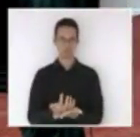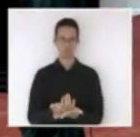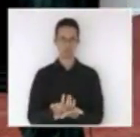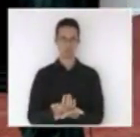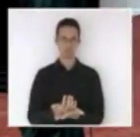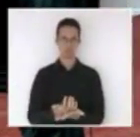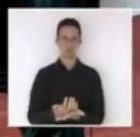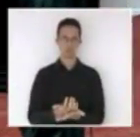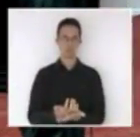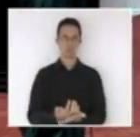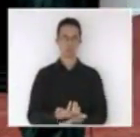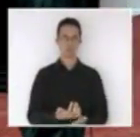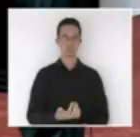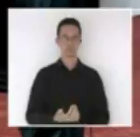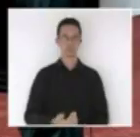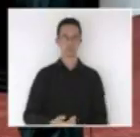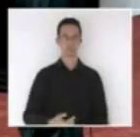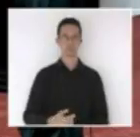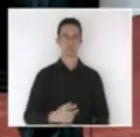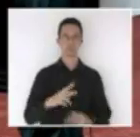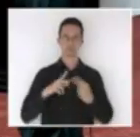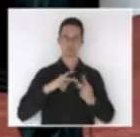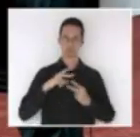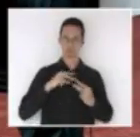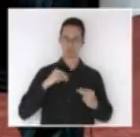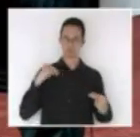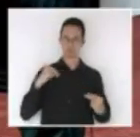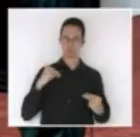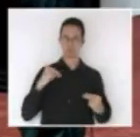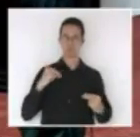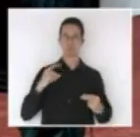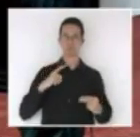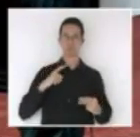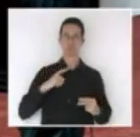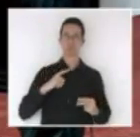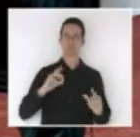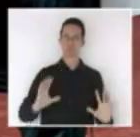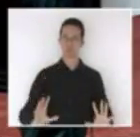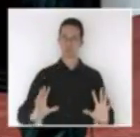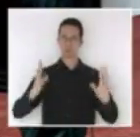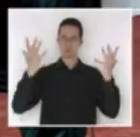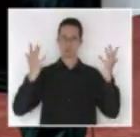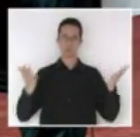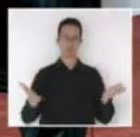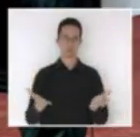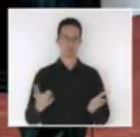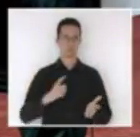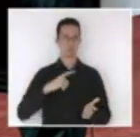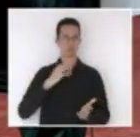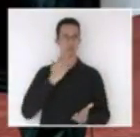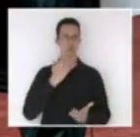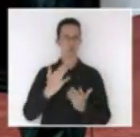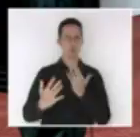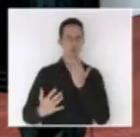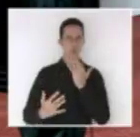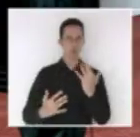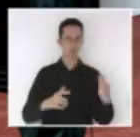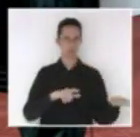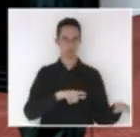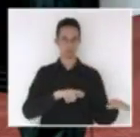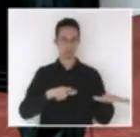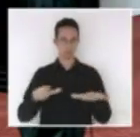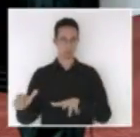O chinaredo entropilha, retoçando em alarido, vem emprestar colorido a semana